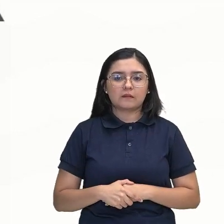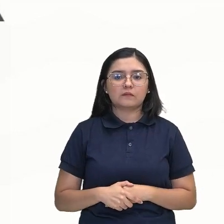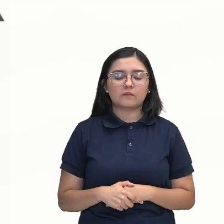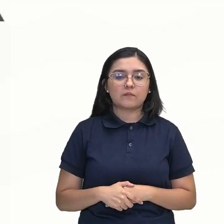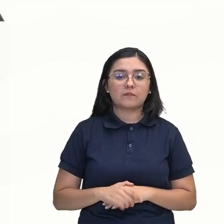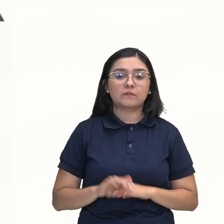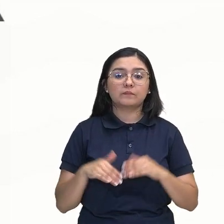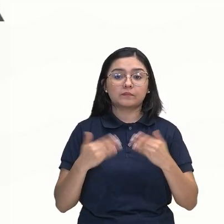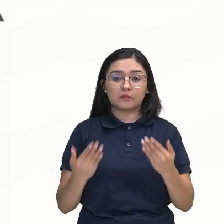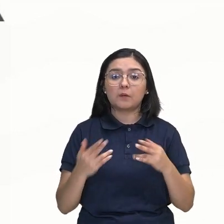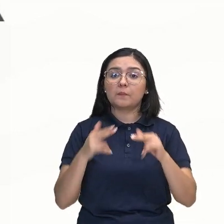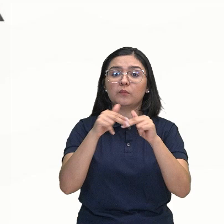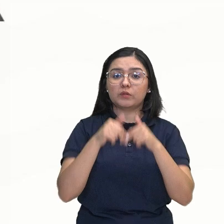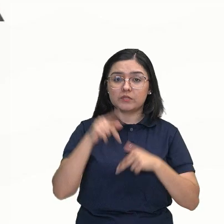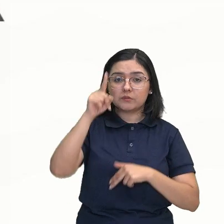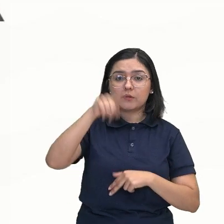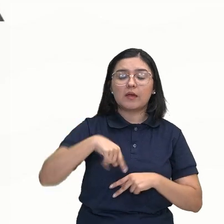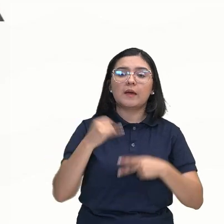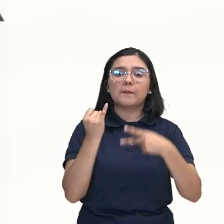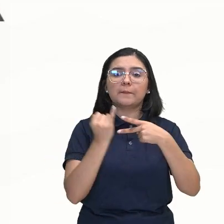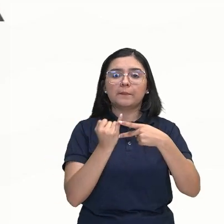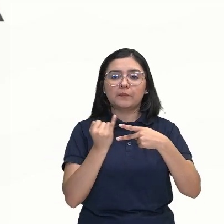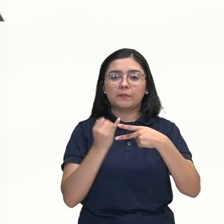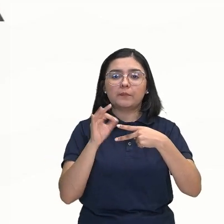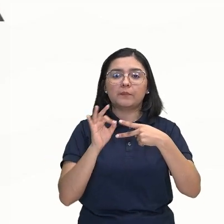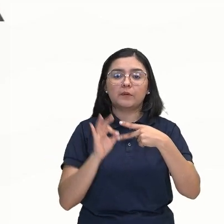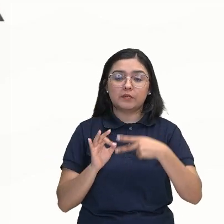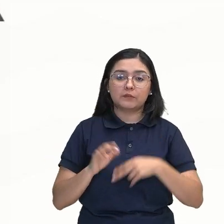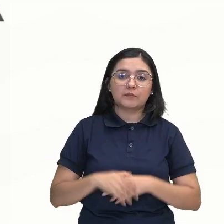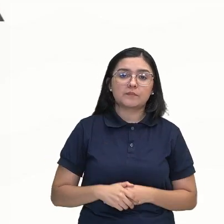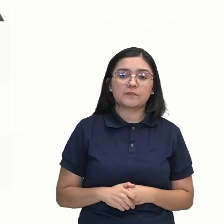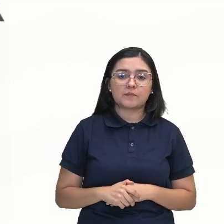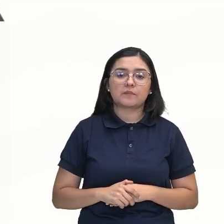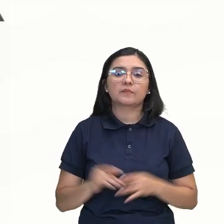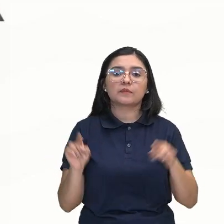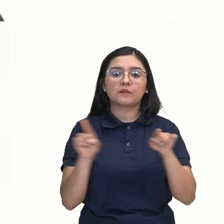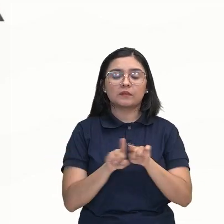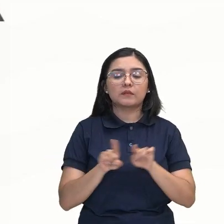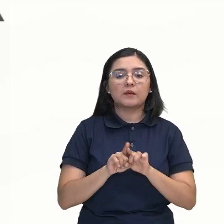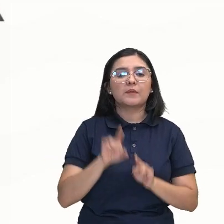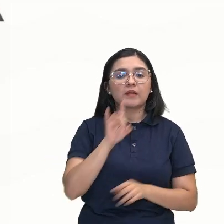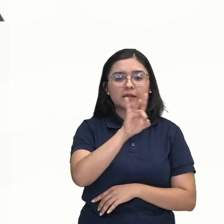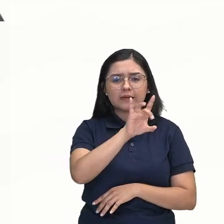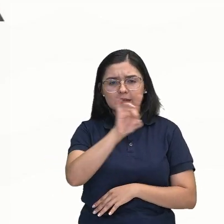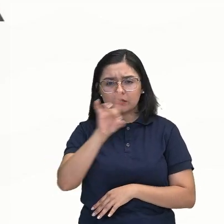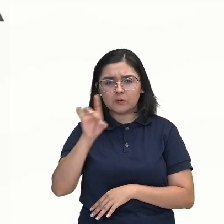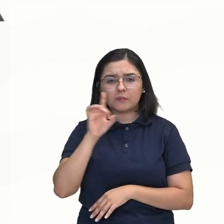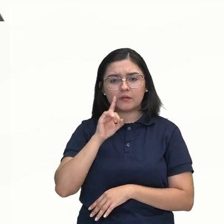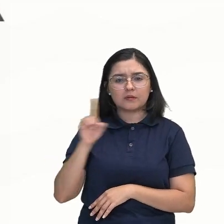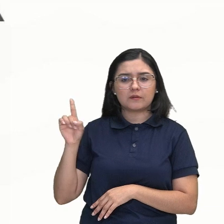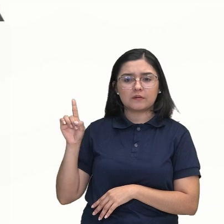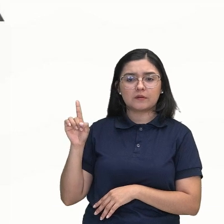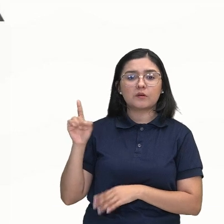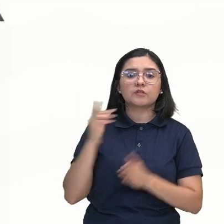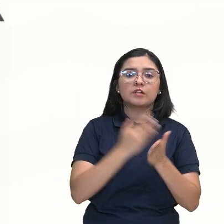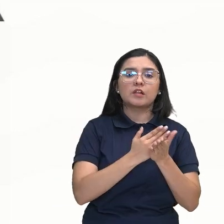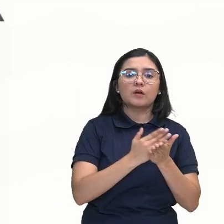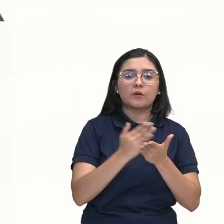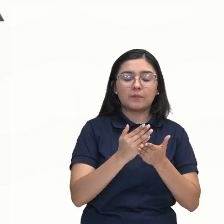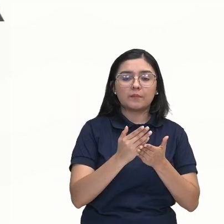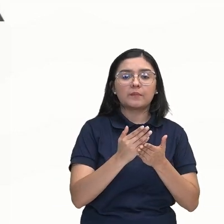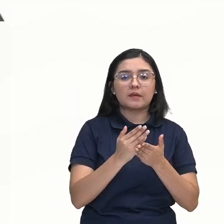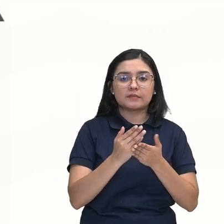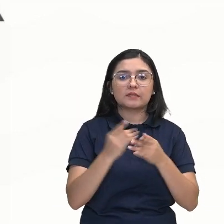Por isso, são polígonos. E todas as figuras aqui, onde ela começa, é onde